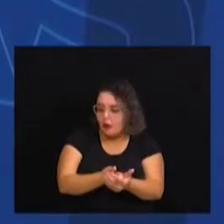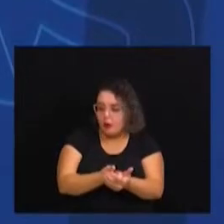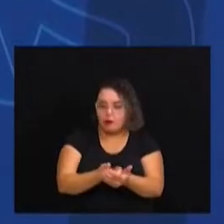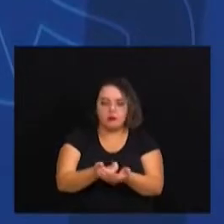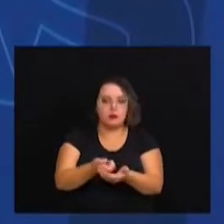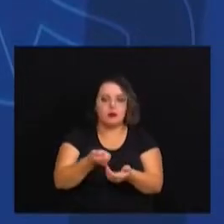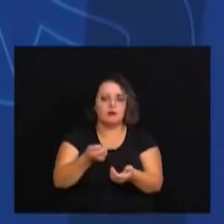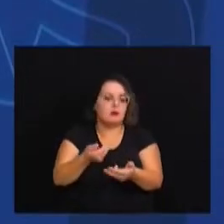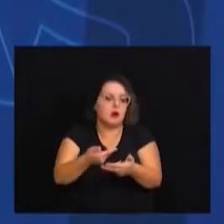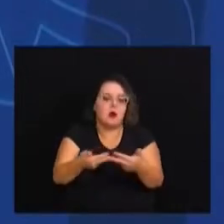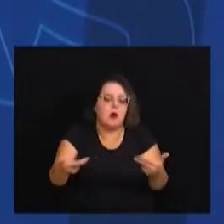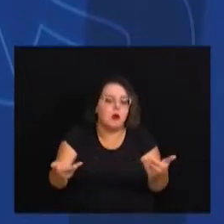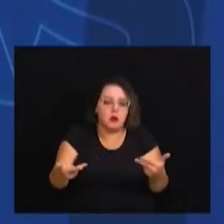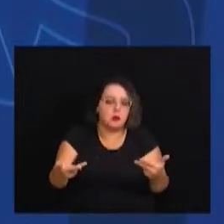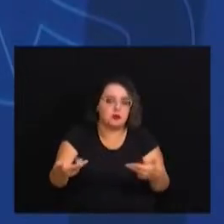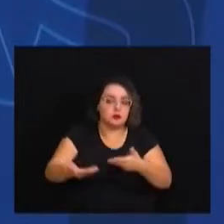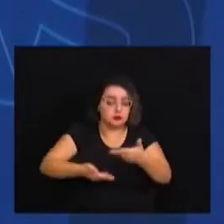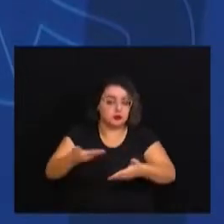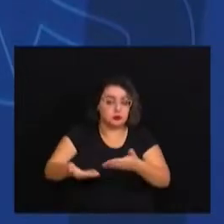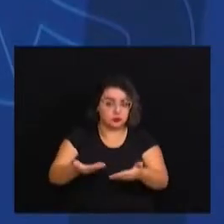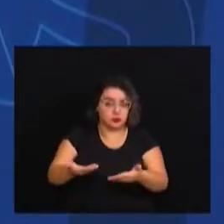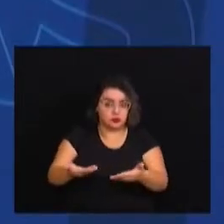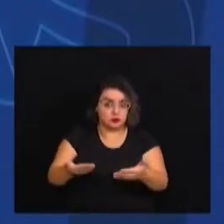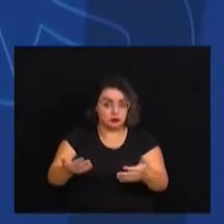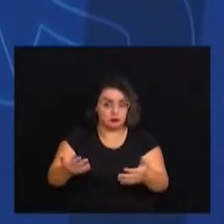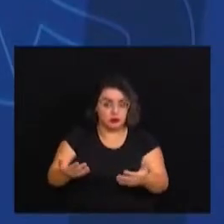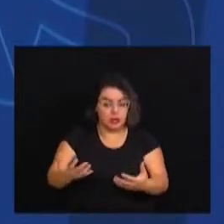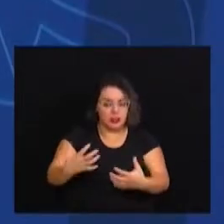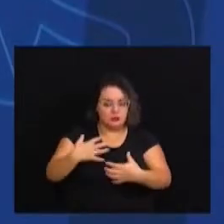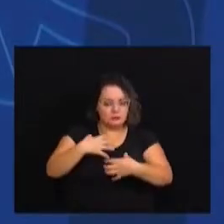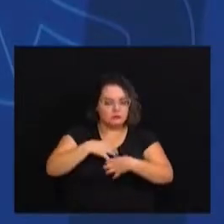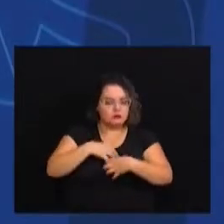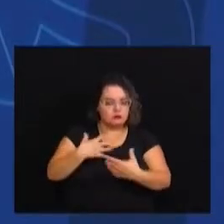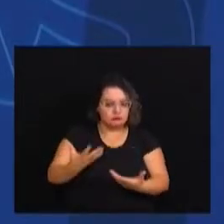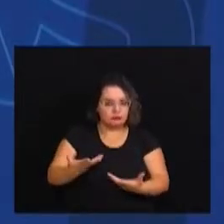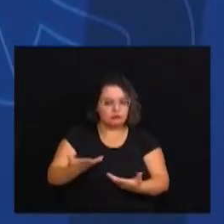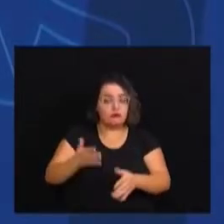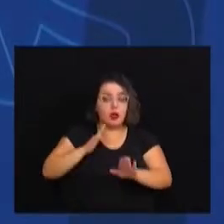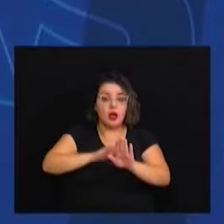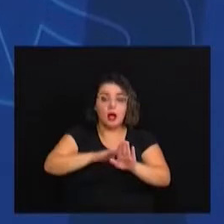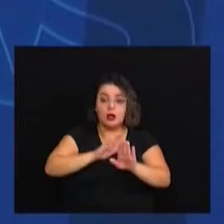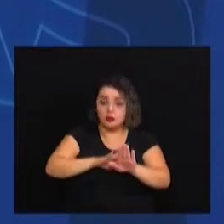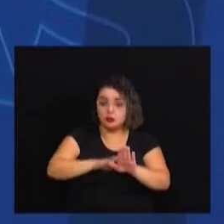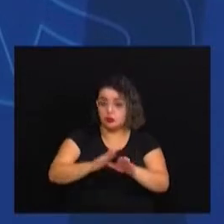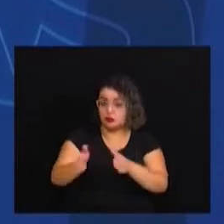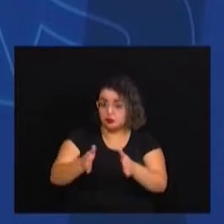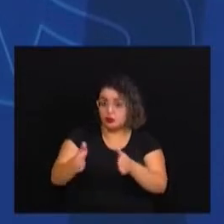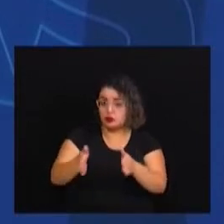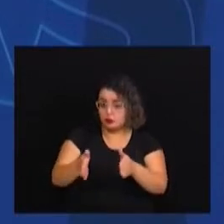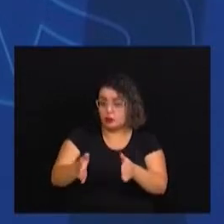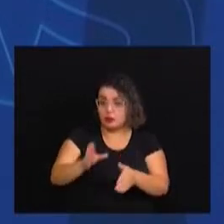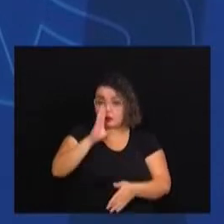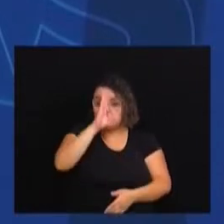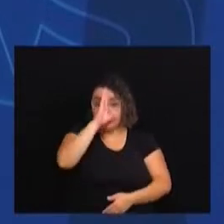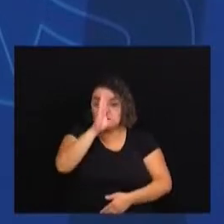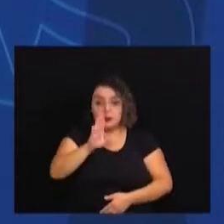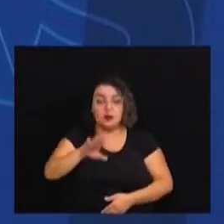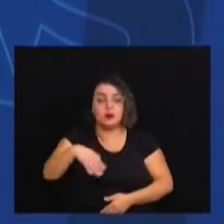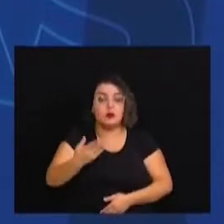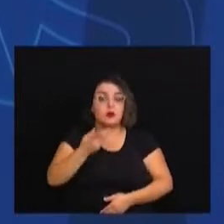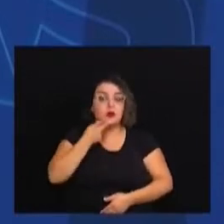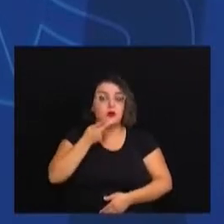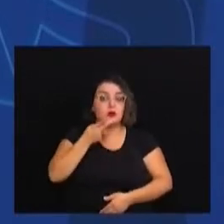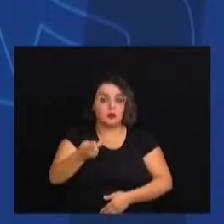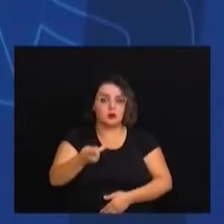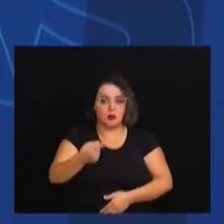algum bem ou serviço, está muito relacionado à nossa emoção, à nossa atitude do momento, principalmente quando a